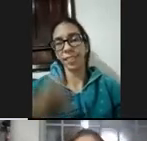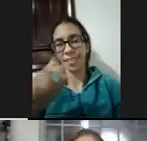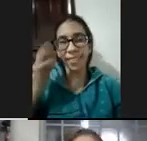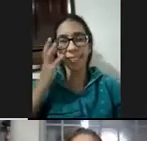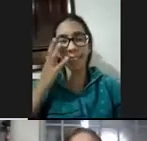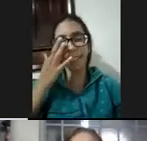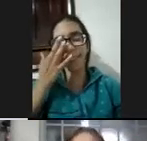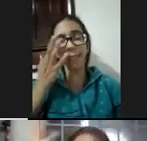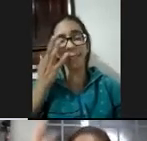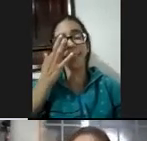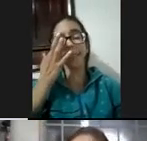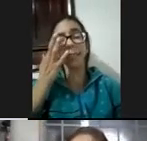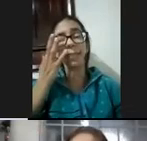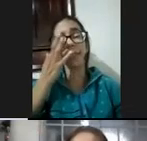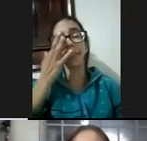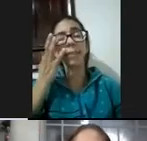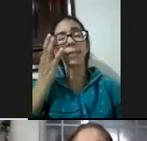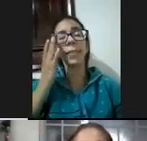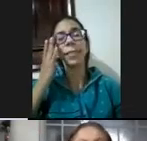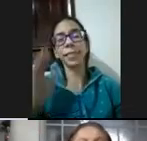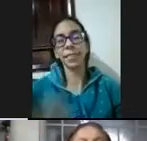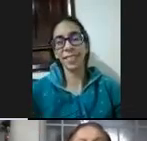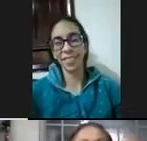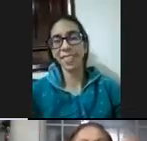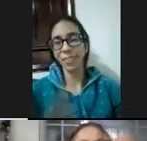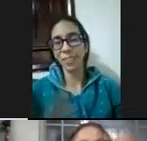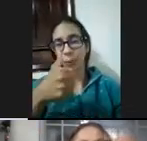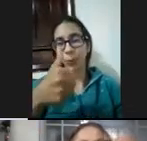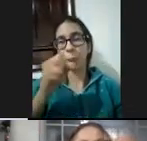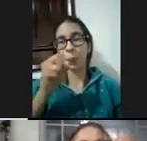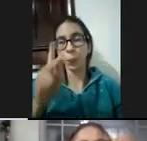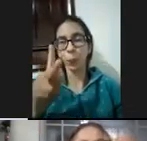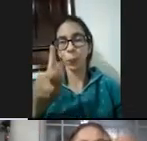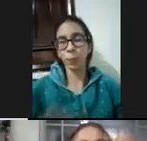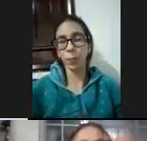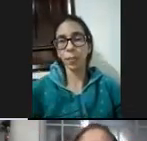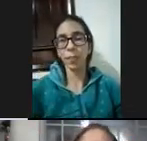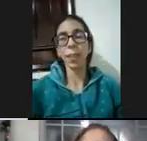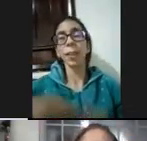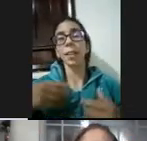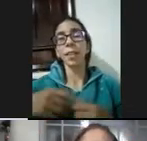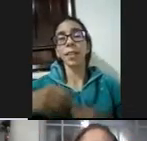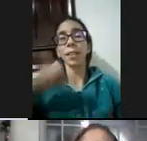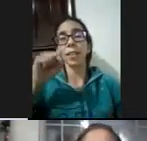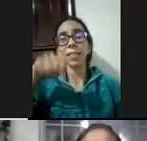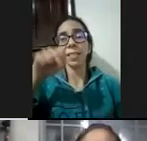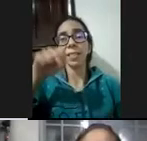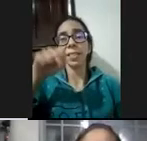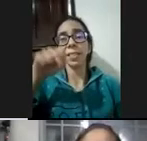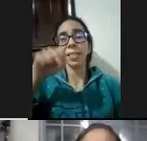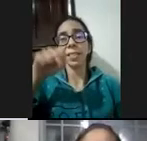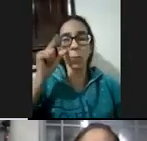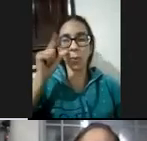Resolver. Pronto, resolveu. Agora, Andressinha tá com sono.